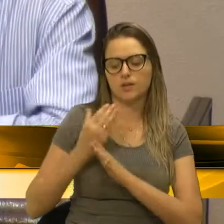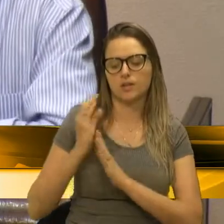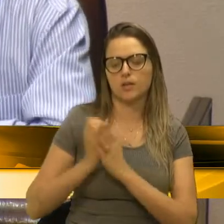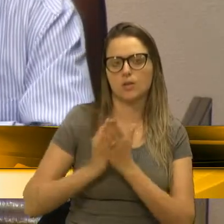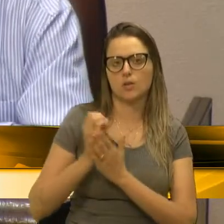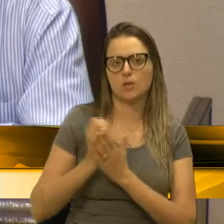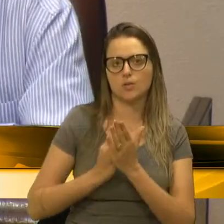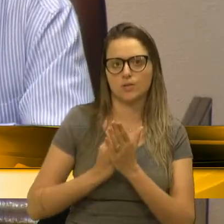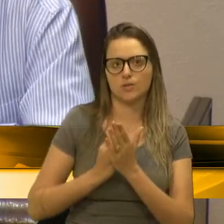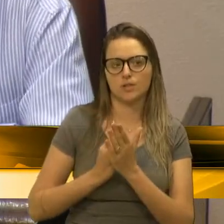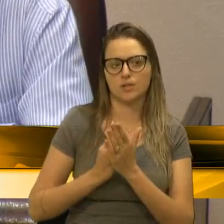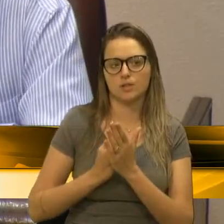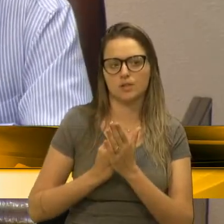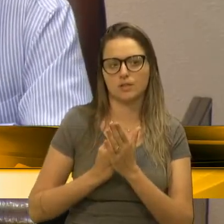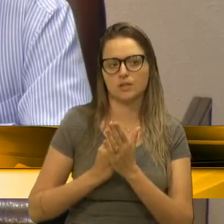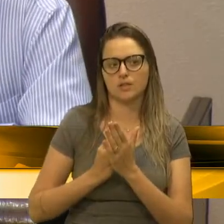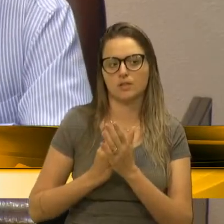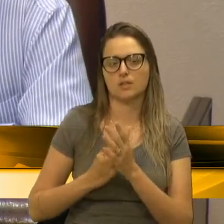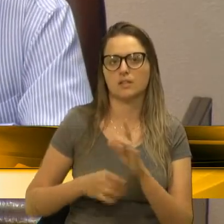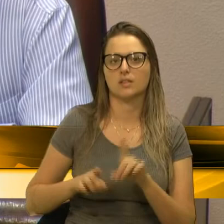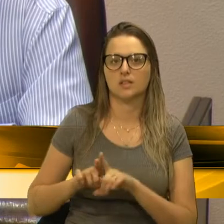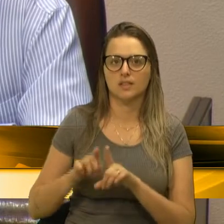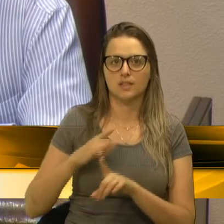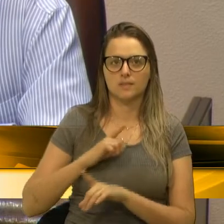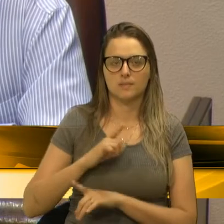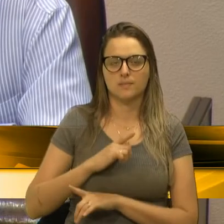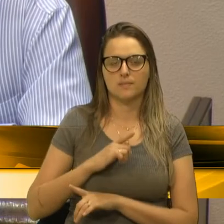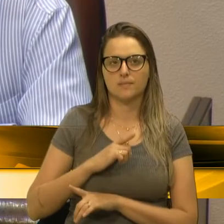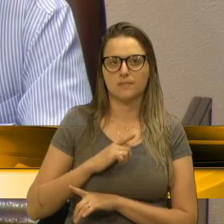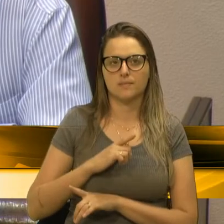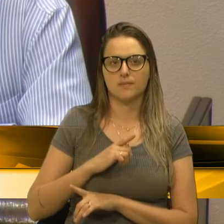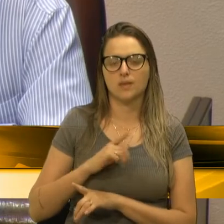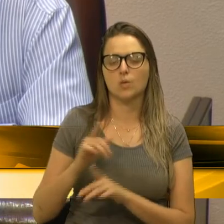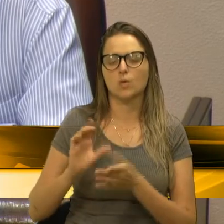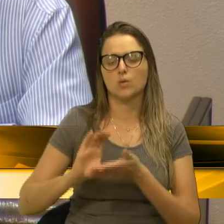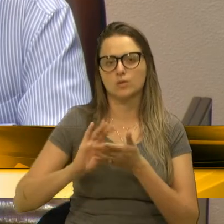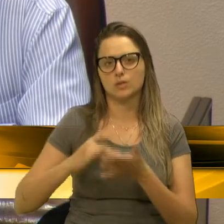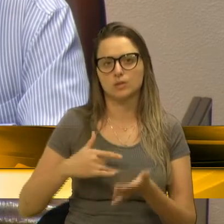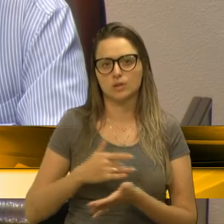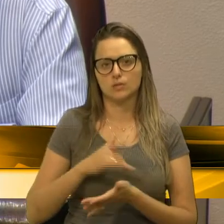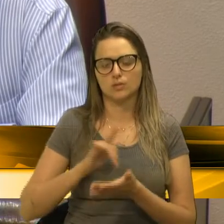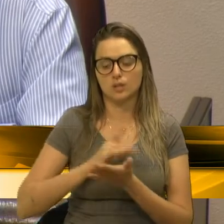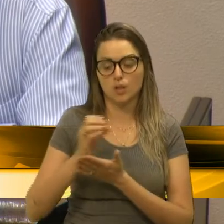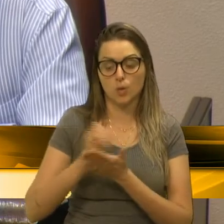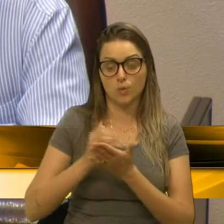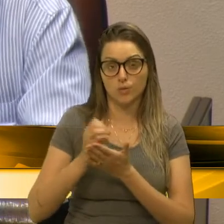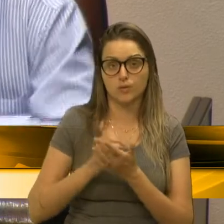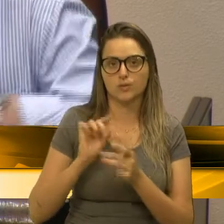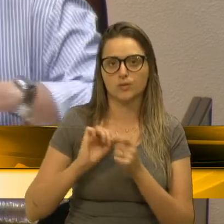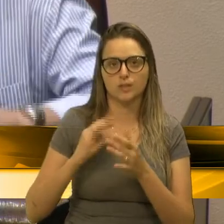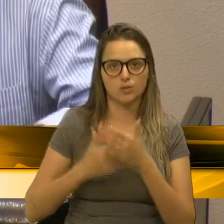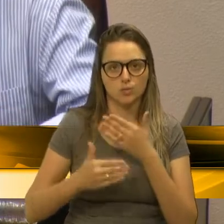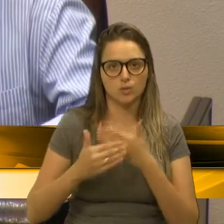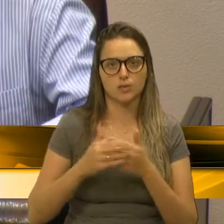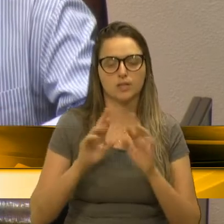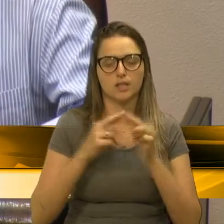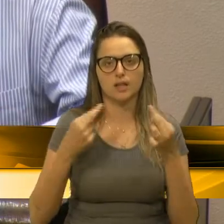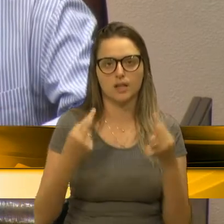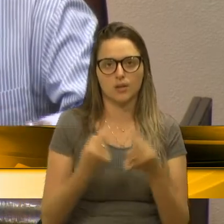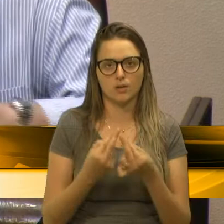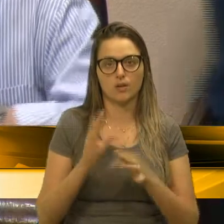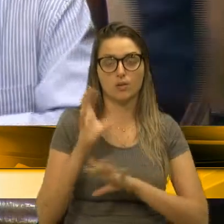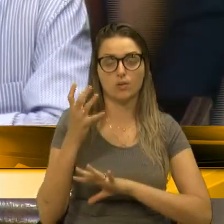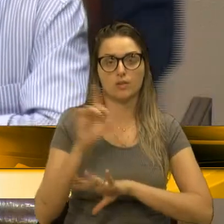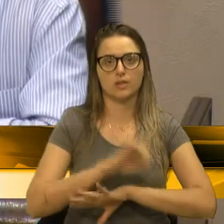lá nessa época. Doutora Cássia, foi endereçado a presidente do Conselho Municipal de Saúde, segue os ofícios fazendo todas, considerando que a reunião ocorreria no dia